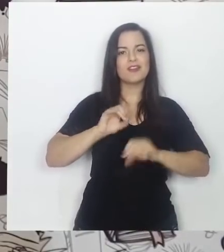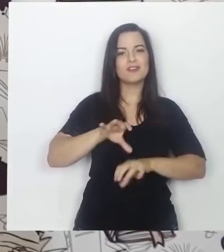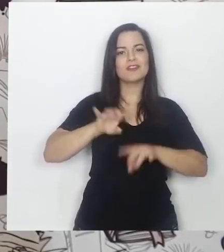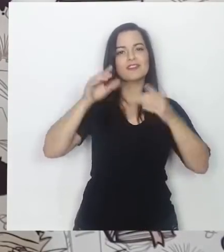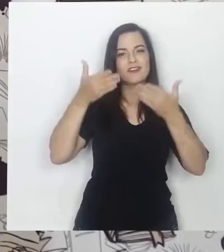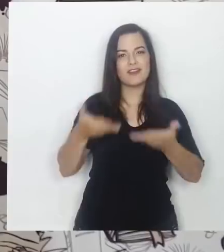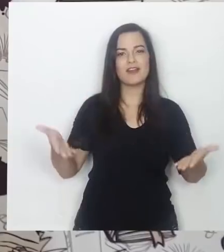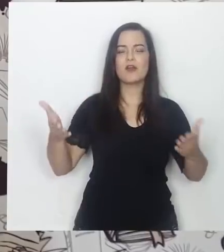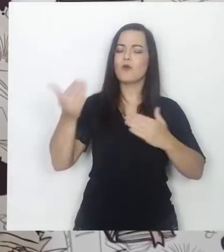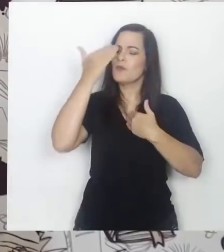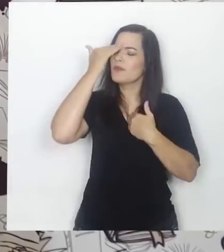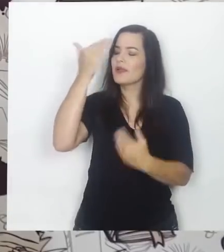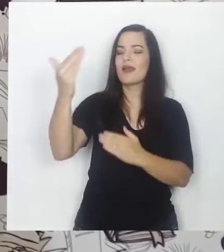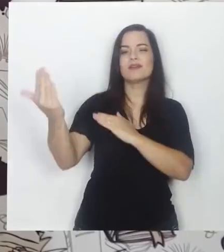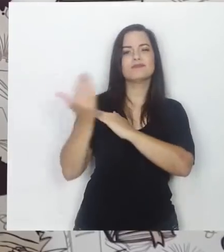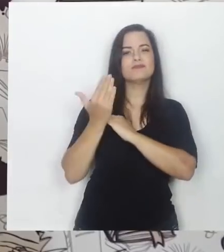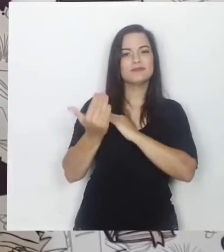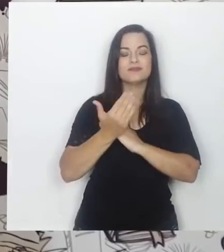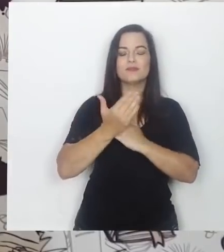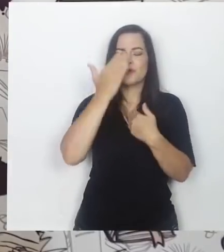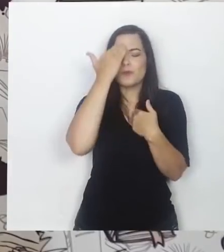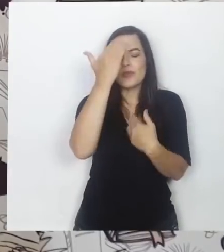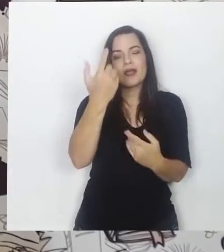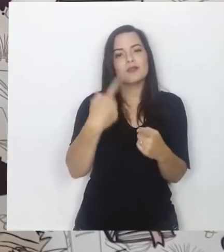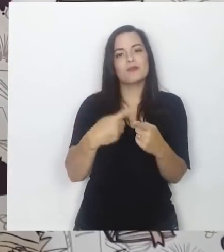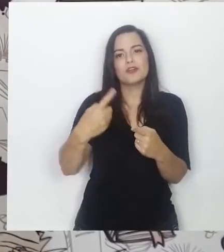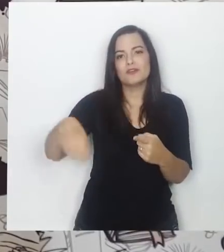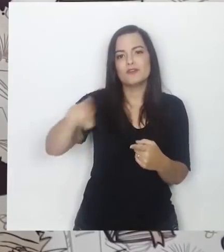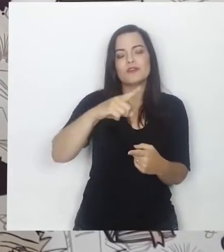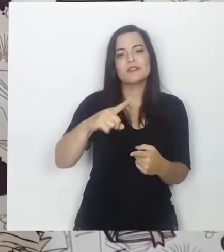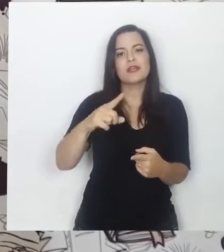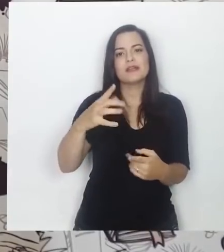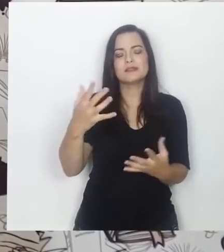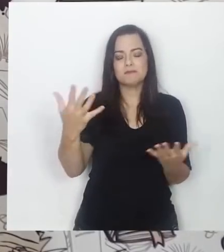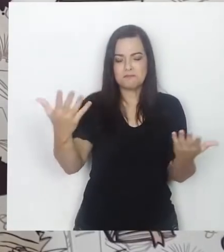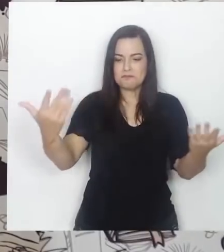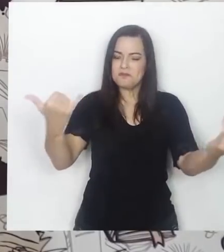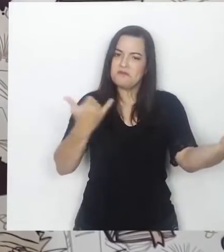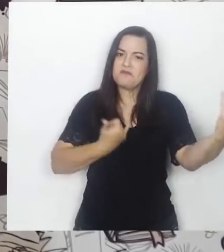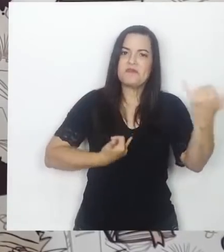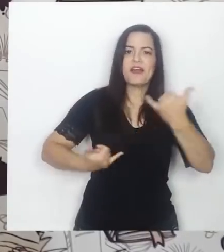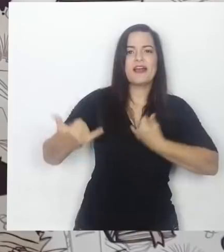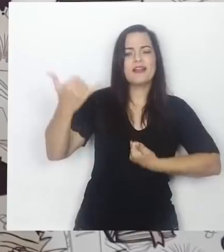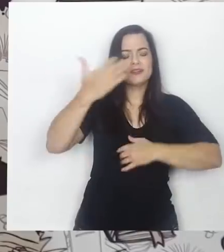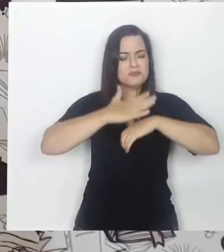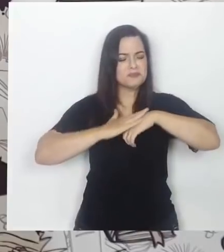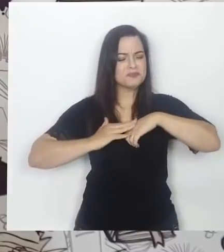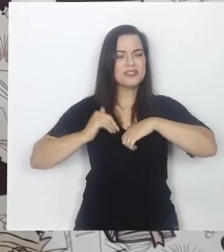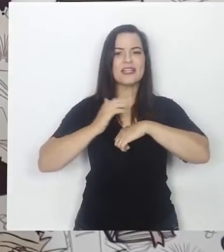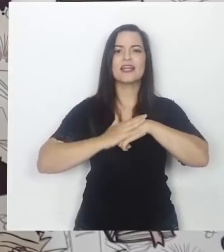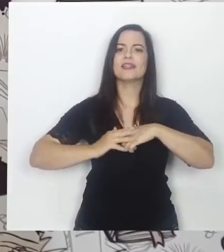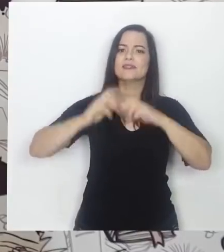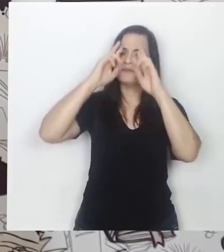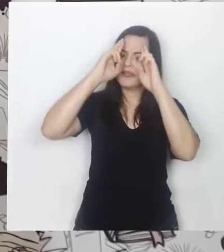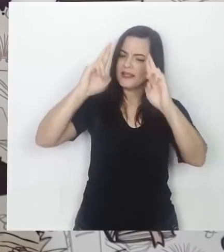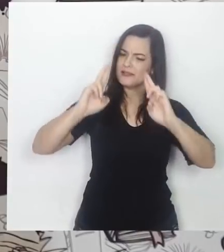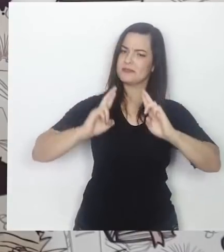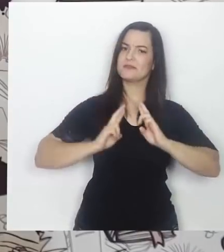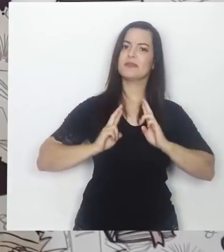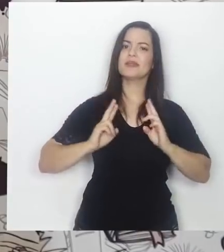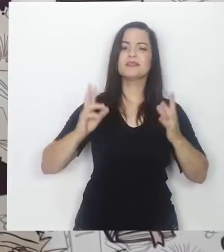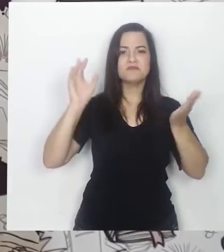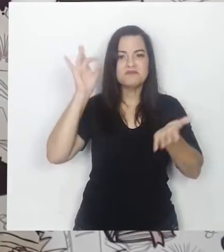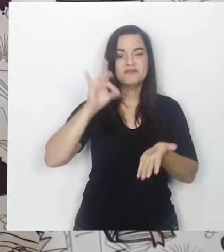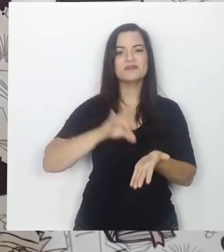meu trabalho. Foram muitas manifestações de carinho, de respeito, e isso com certeza faz muita diferença